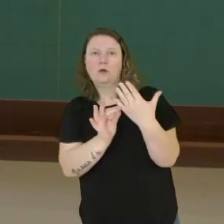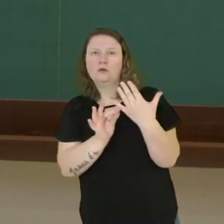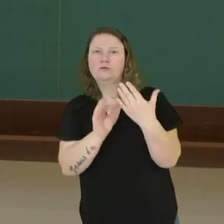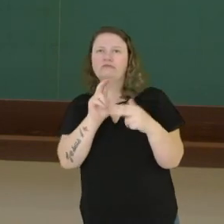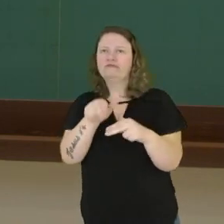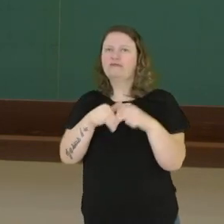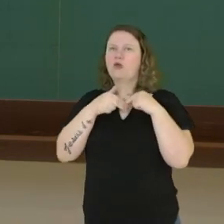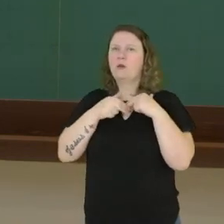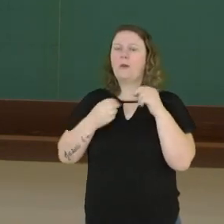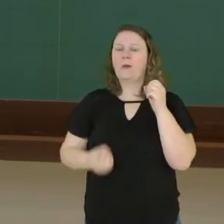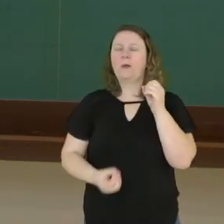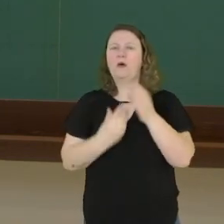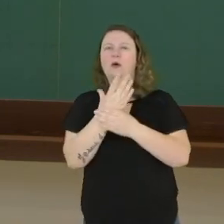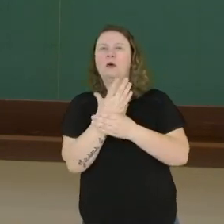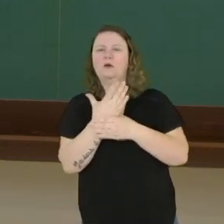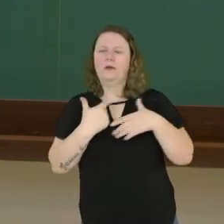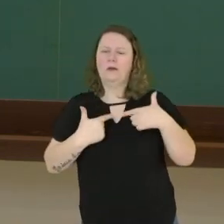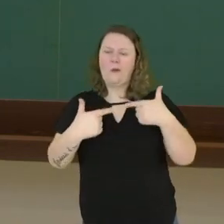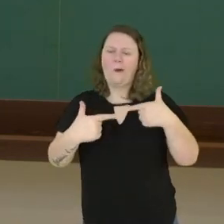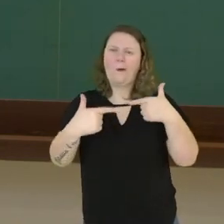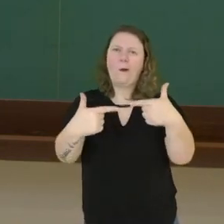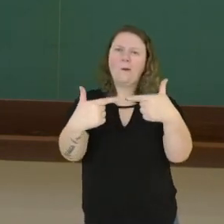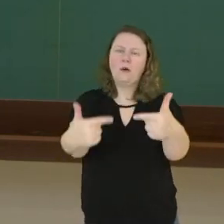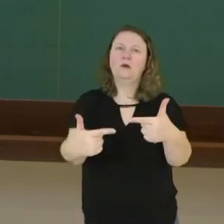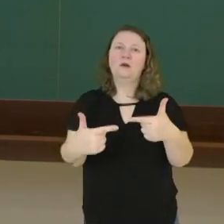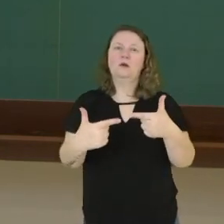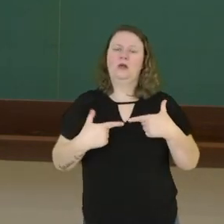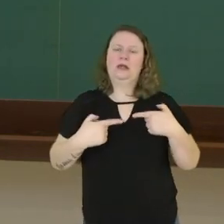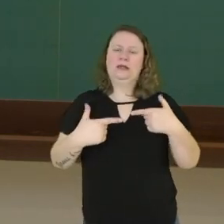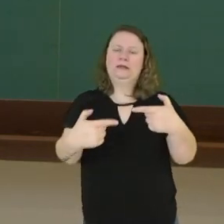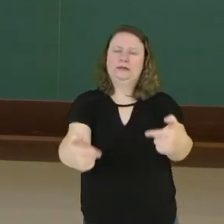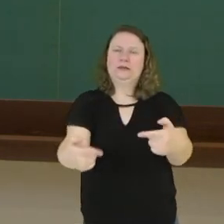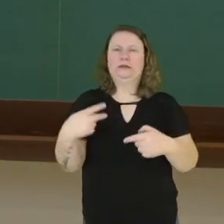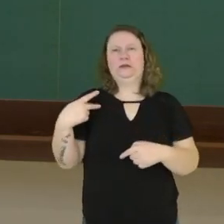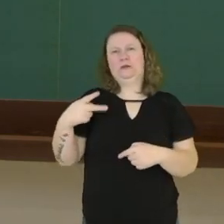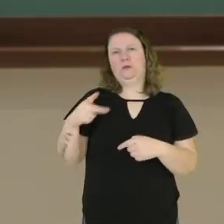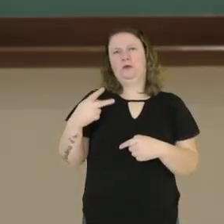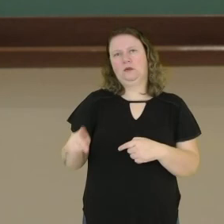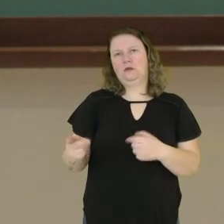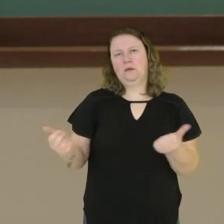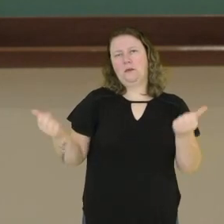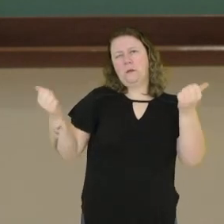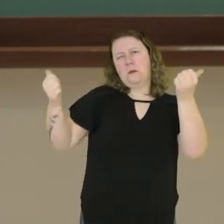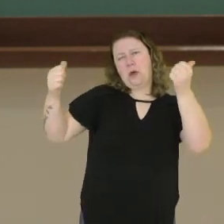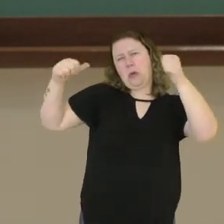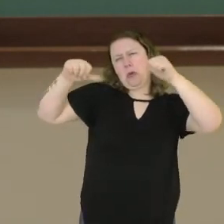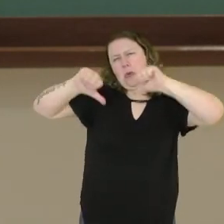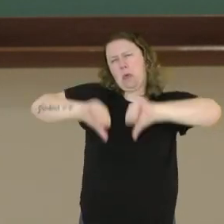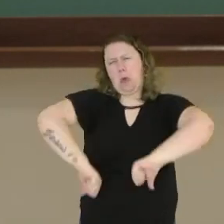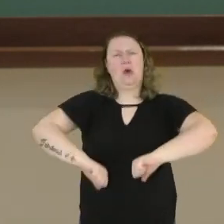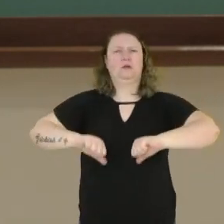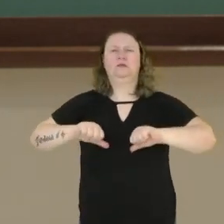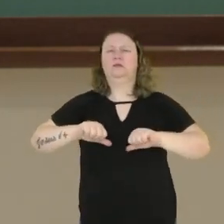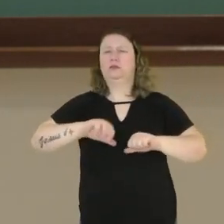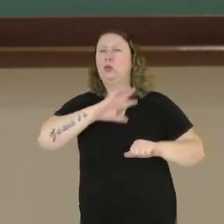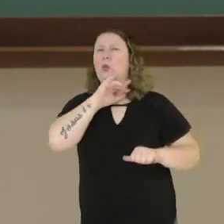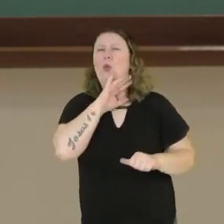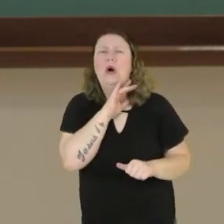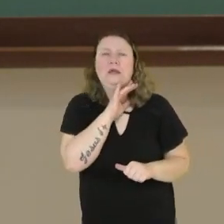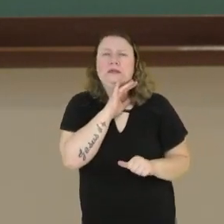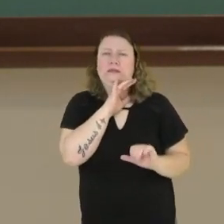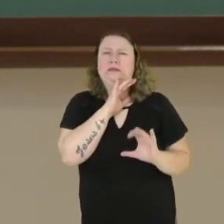vão originar esse conflito, a Guerra do Paraguai, um dos maiores conflitos e de saldos